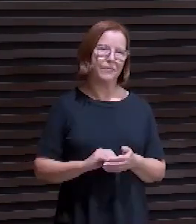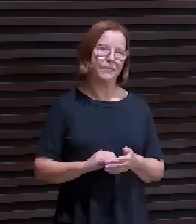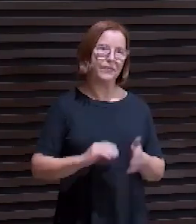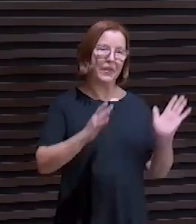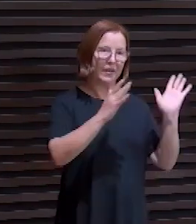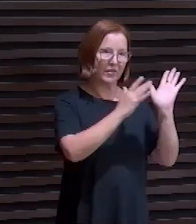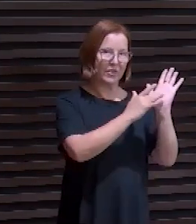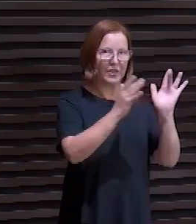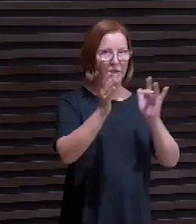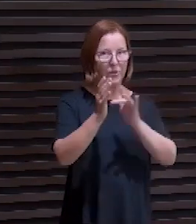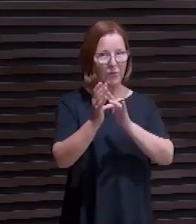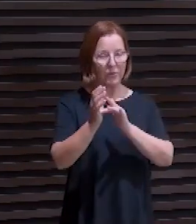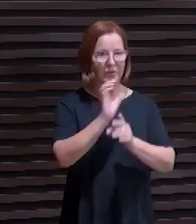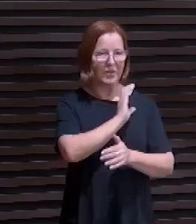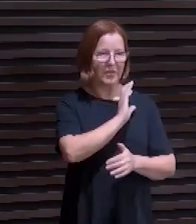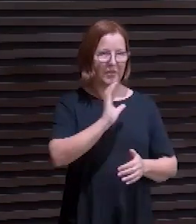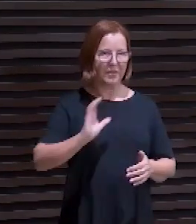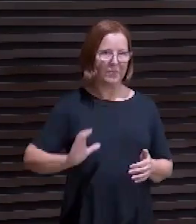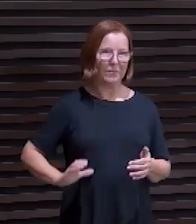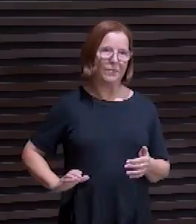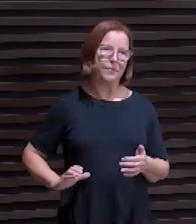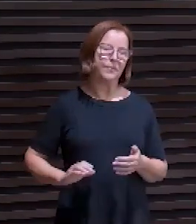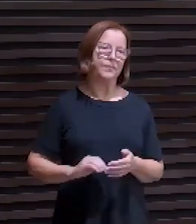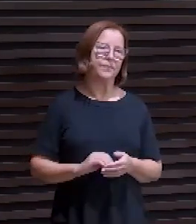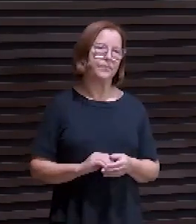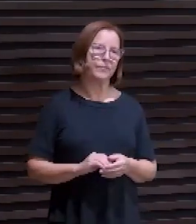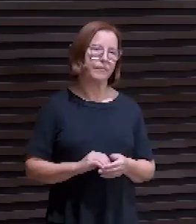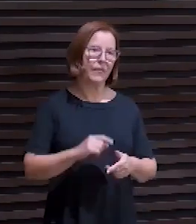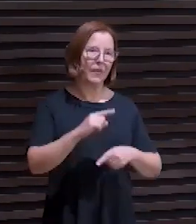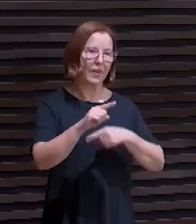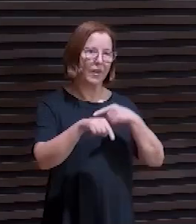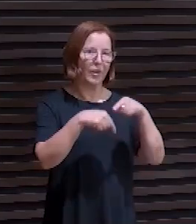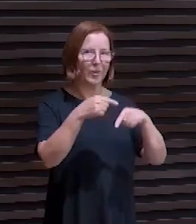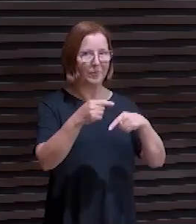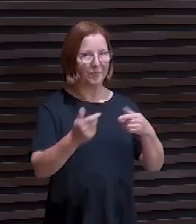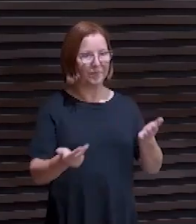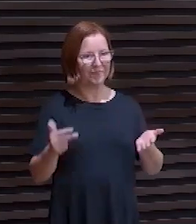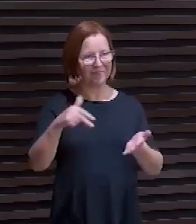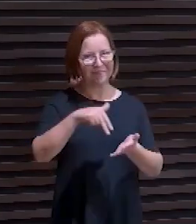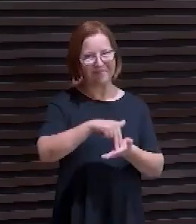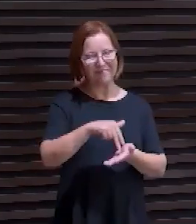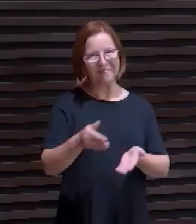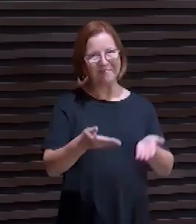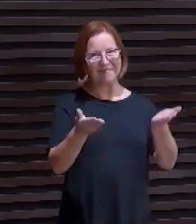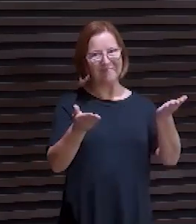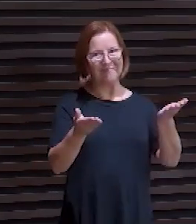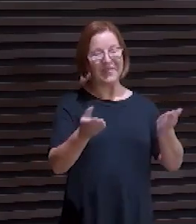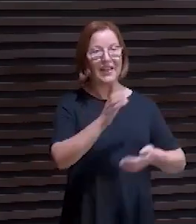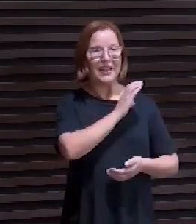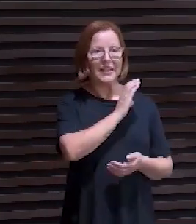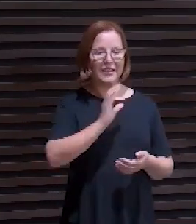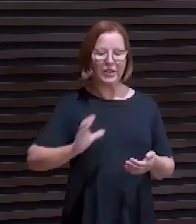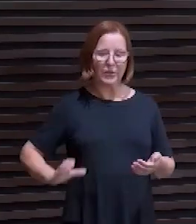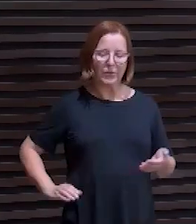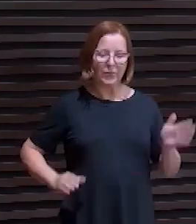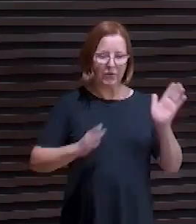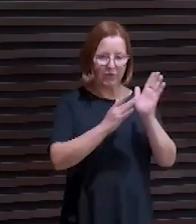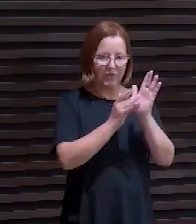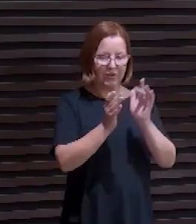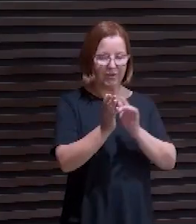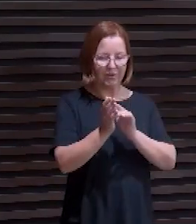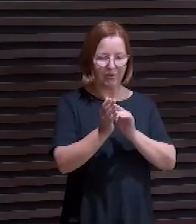Jesus Cristo. É depois da ressurreição. Cristo Jesus é a